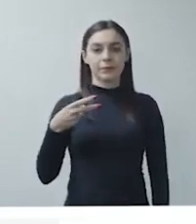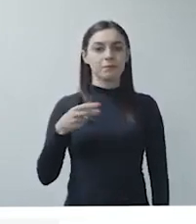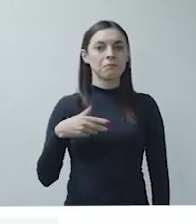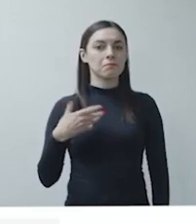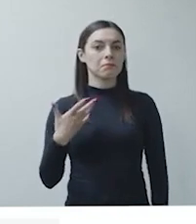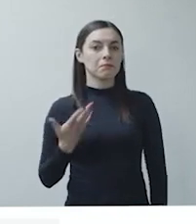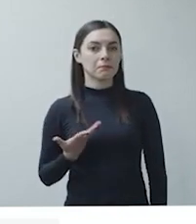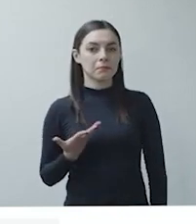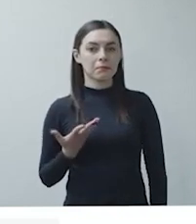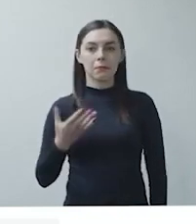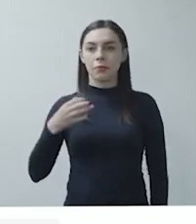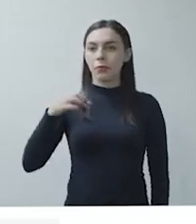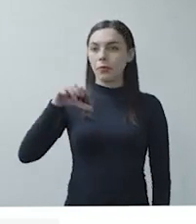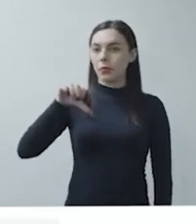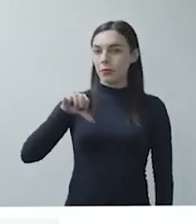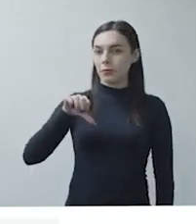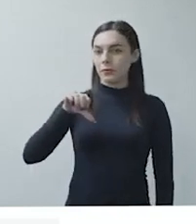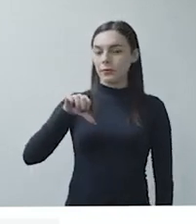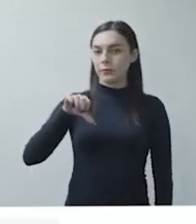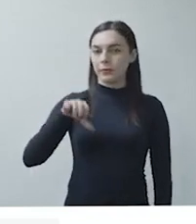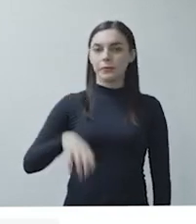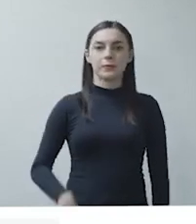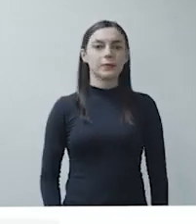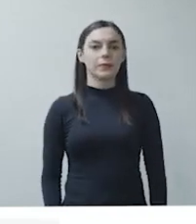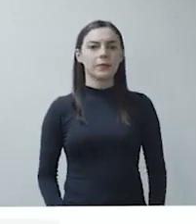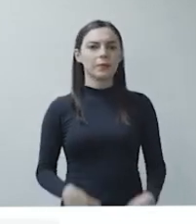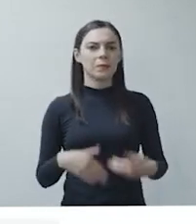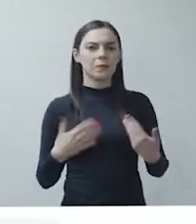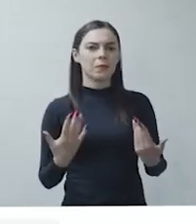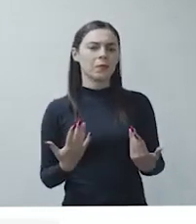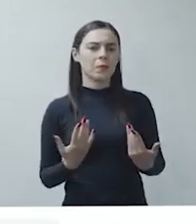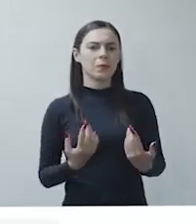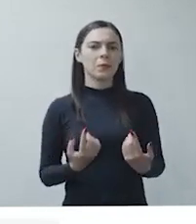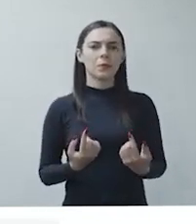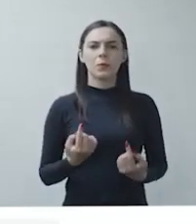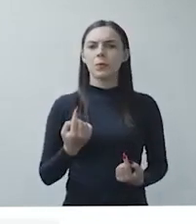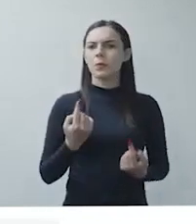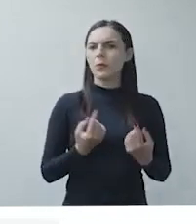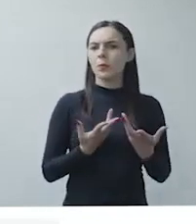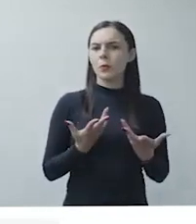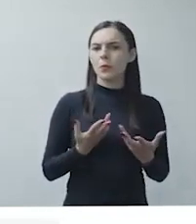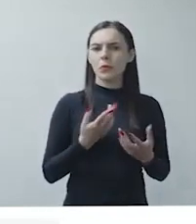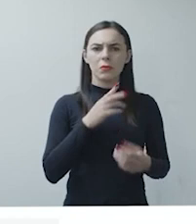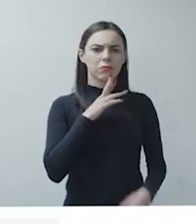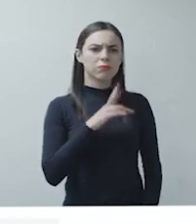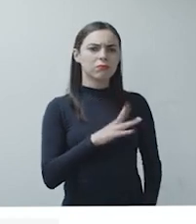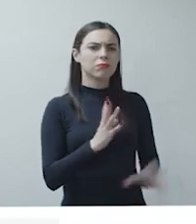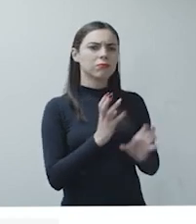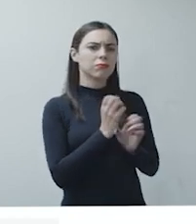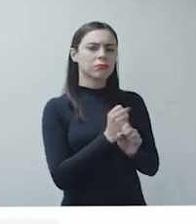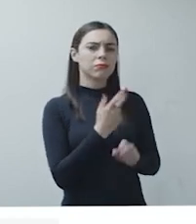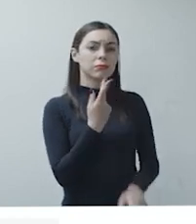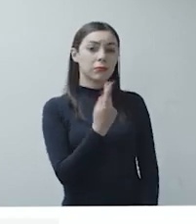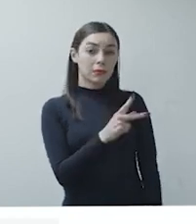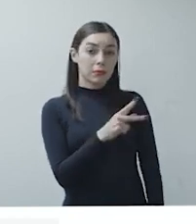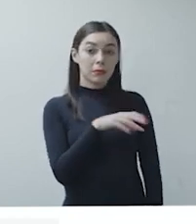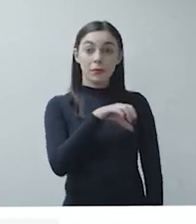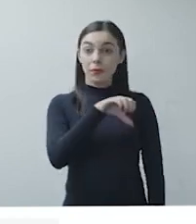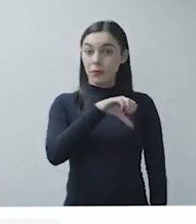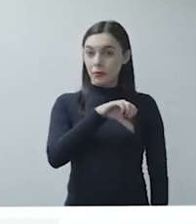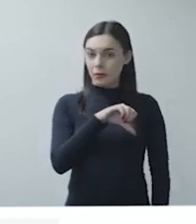a 9. Então, qual foi o resultado de pontos de Laura?